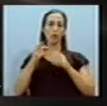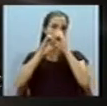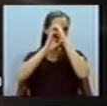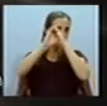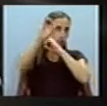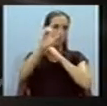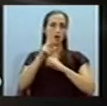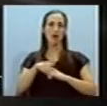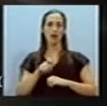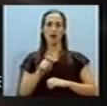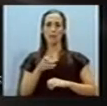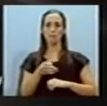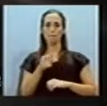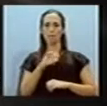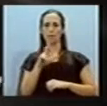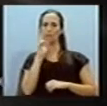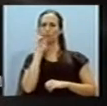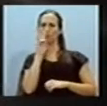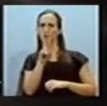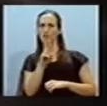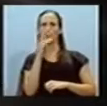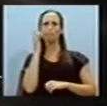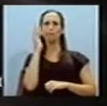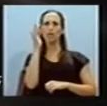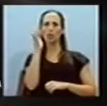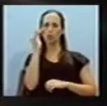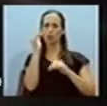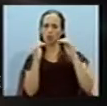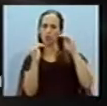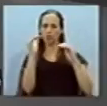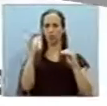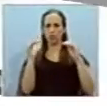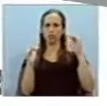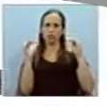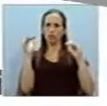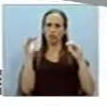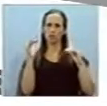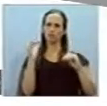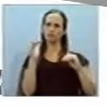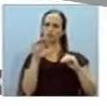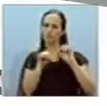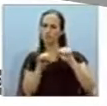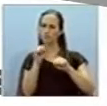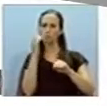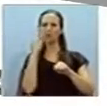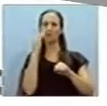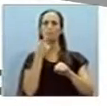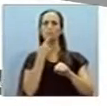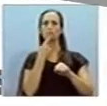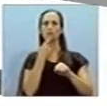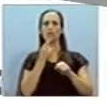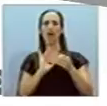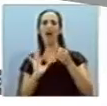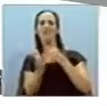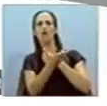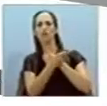ver flutuações no brilho desta estrela, flutuações regulares, para tentar encontrar planetas à volta desta estrela. É um dos métodos utilizados para